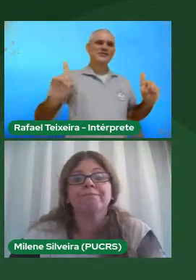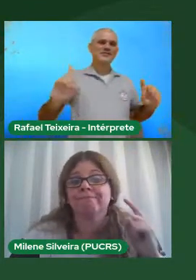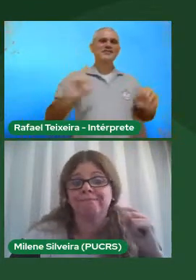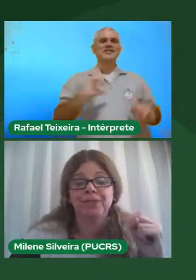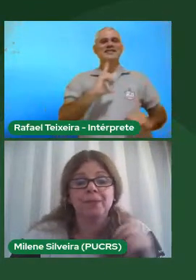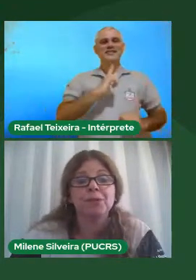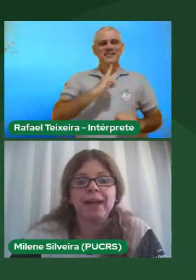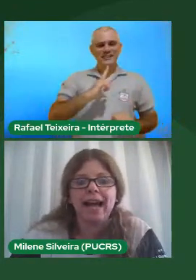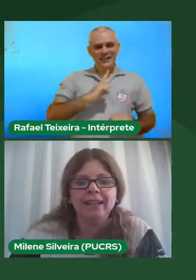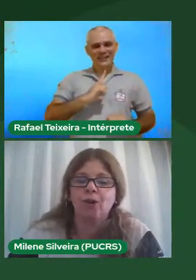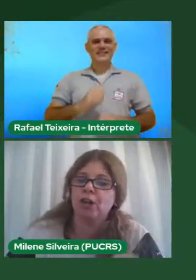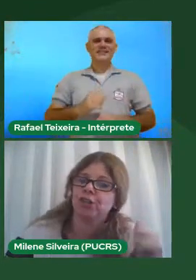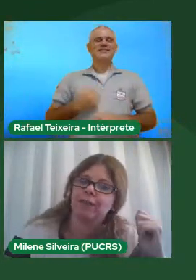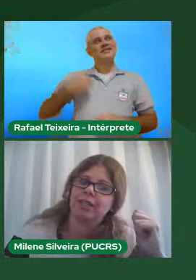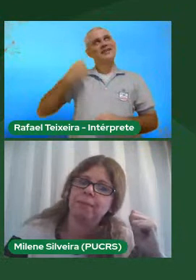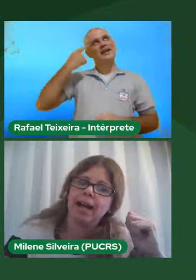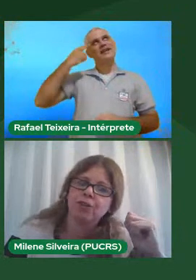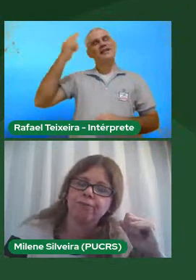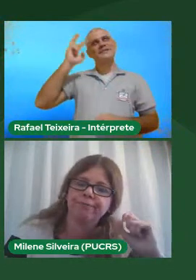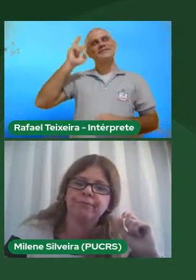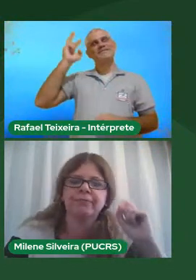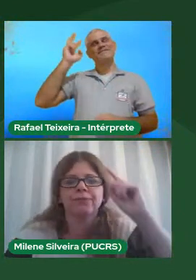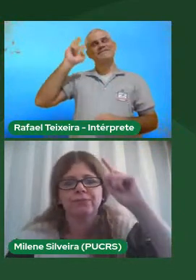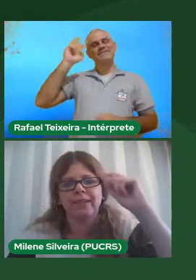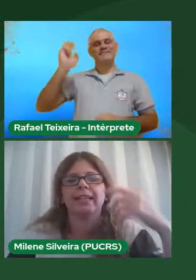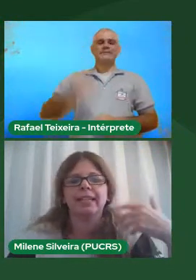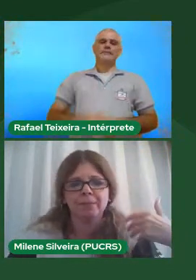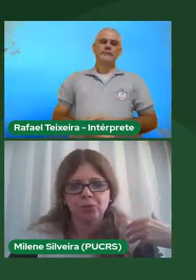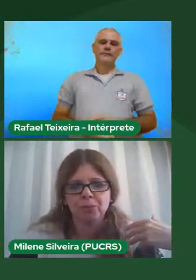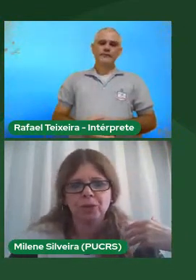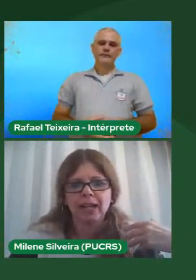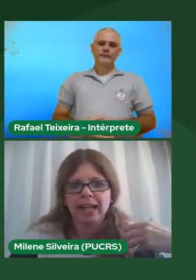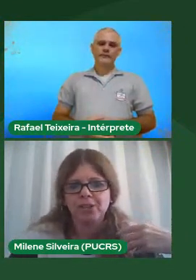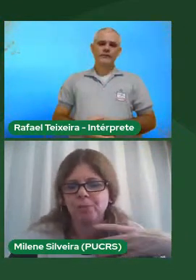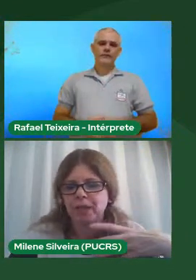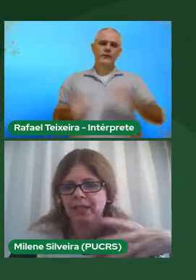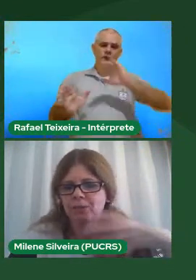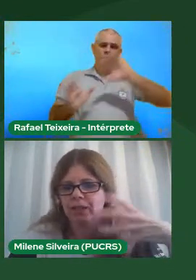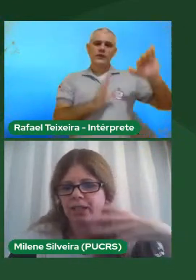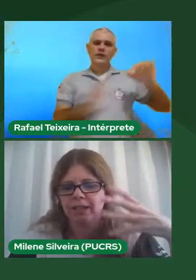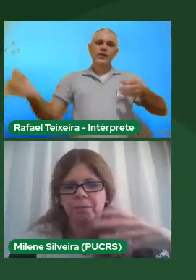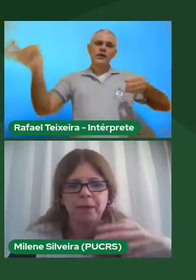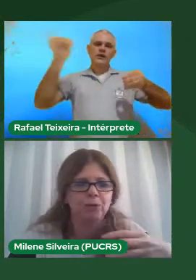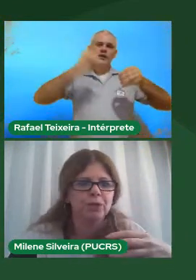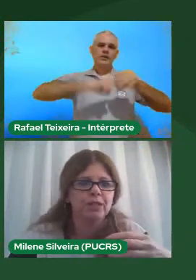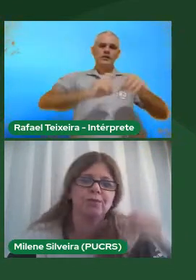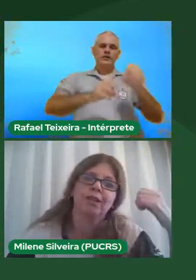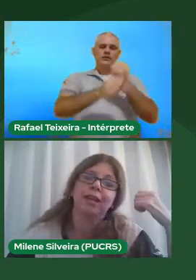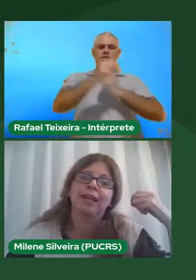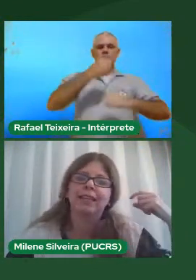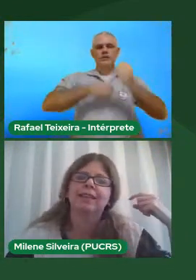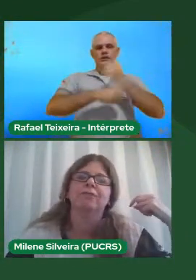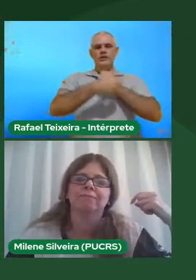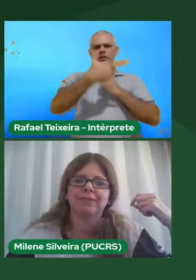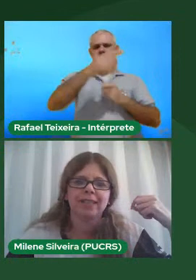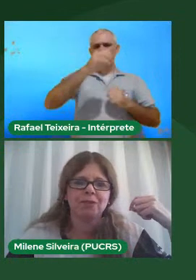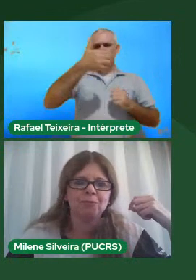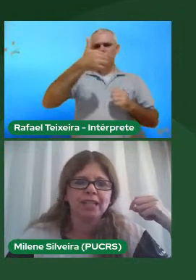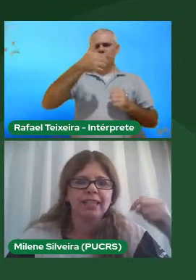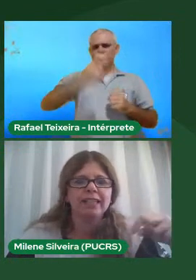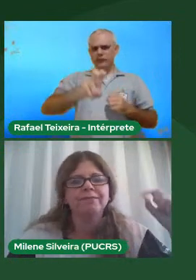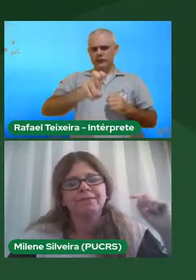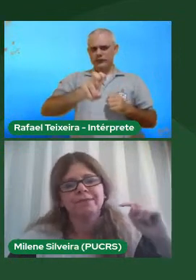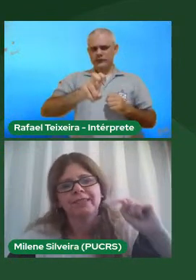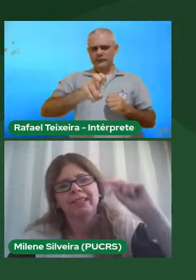Seguindo, vamos para... Ó, a gente estava aqui embaixo. Aqui, né, porque eu estou em Porto Alegre, gente, para quem não tenha pego no início. Então,